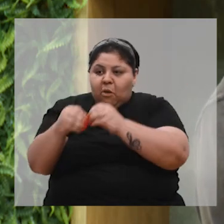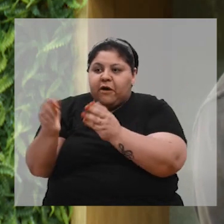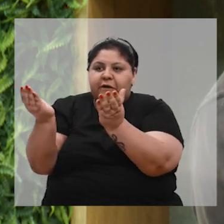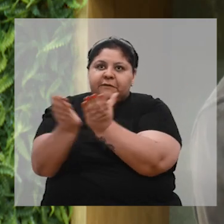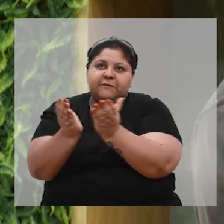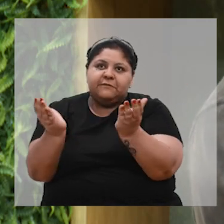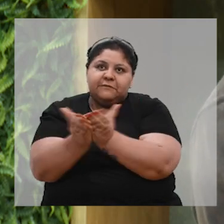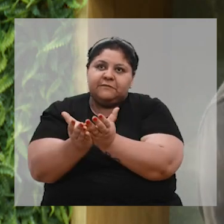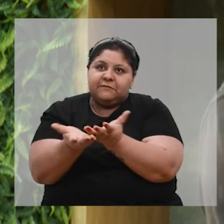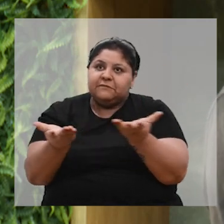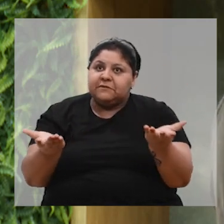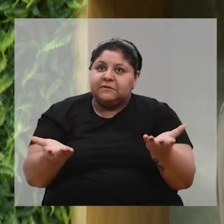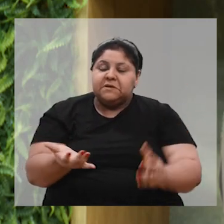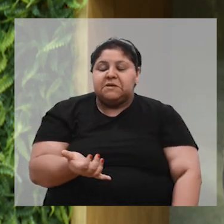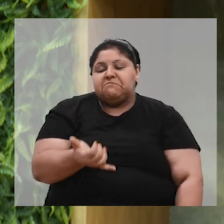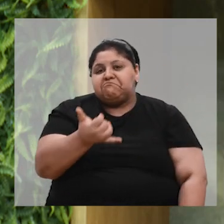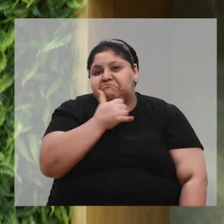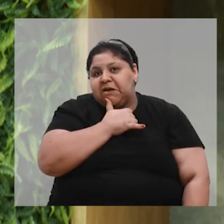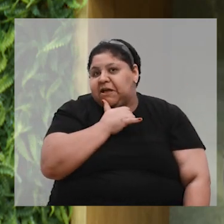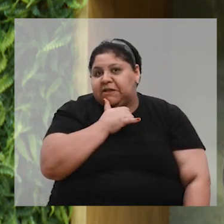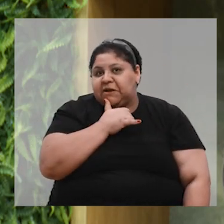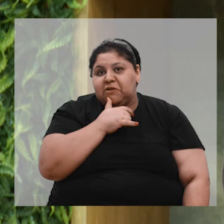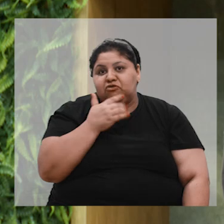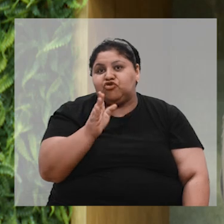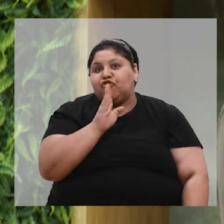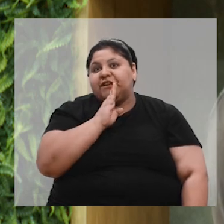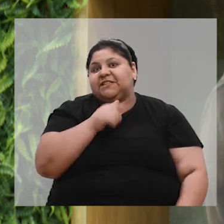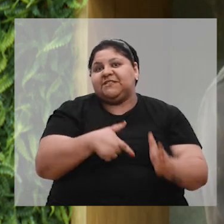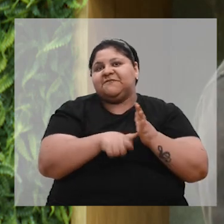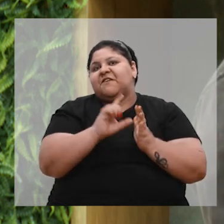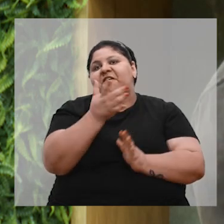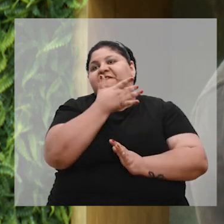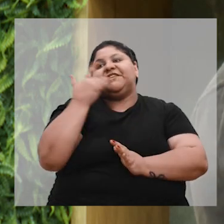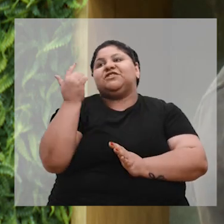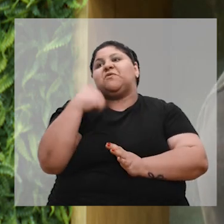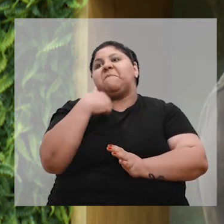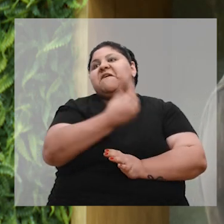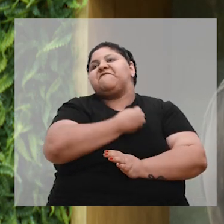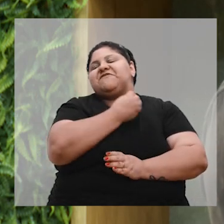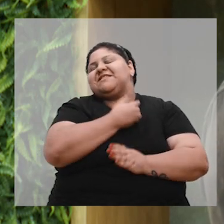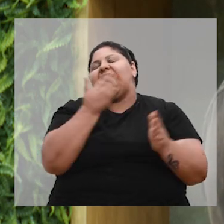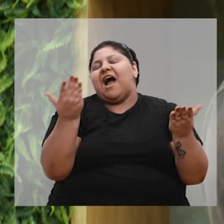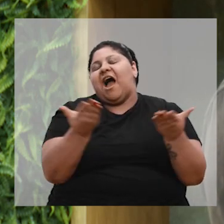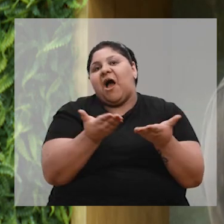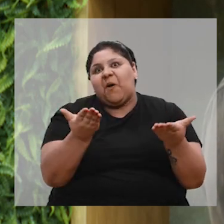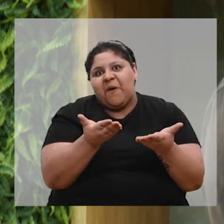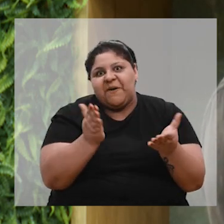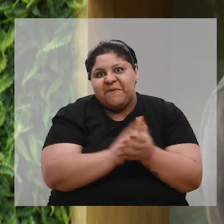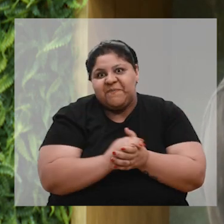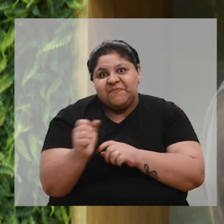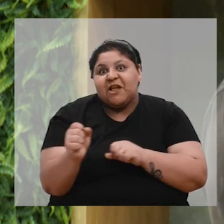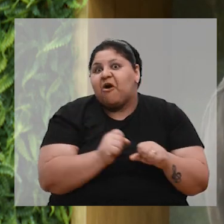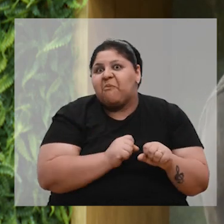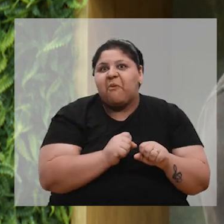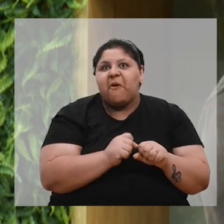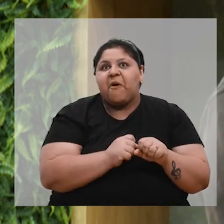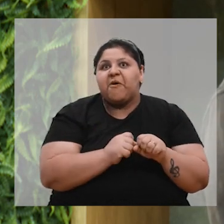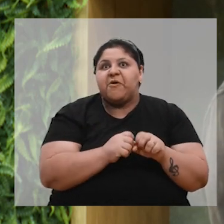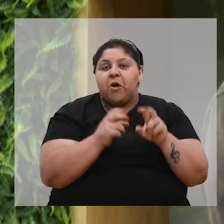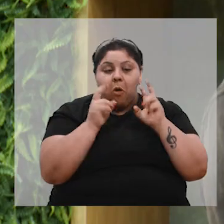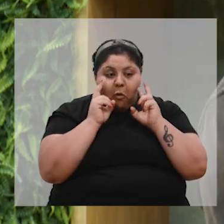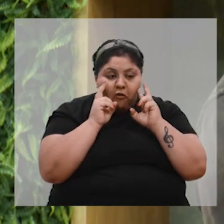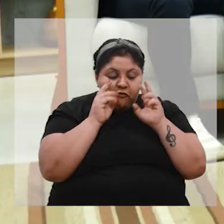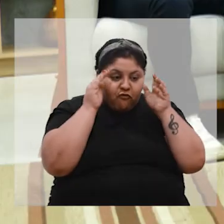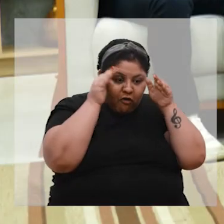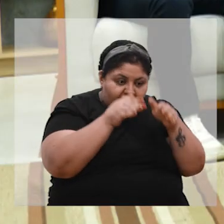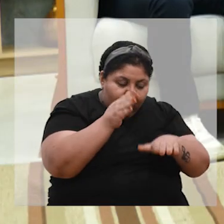fala, pena que tu não apareceu antes, porque tu não sabe como facilitou a minha vida agora. Porque daí ele pode, talvez, olhar mais